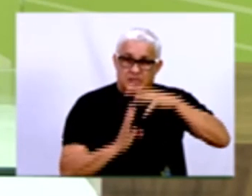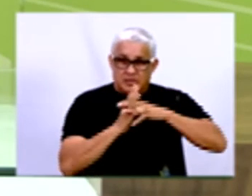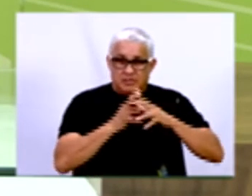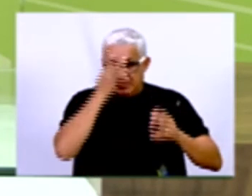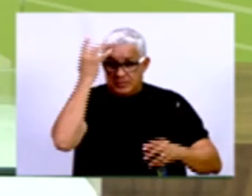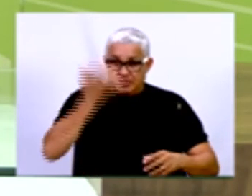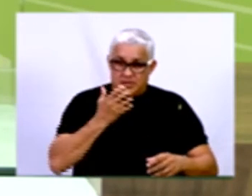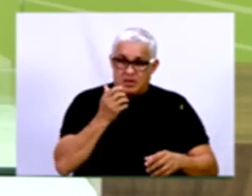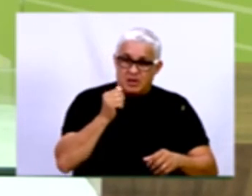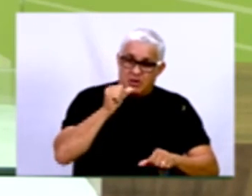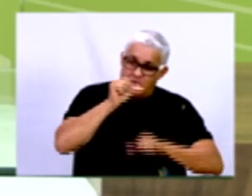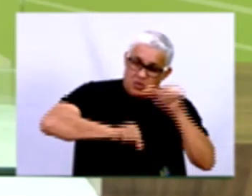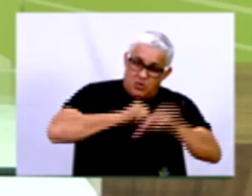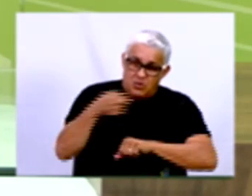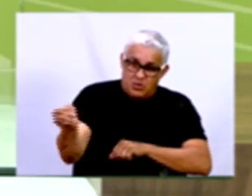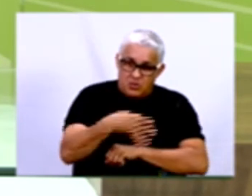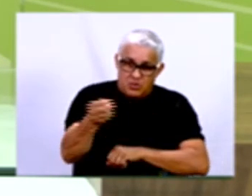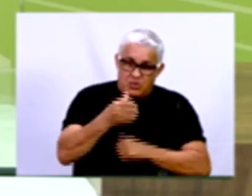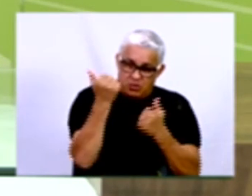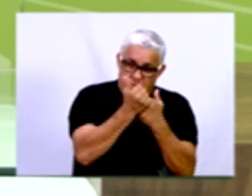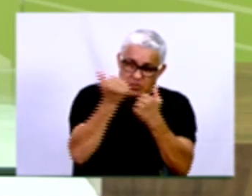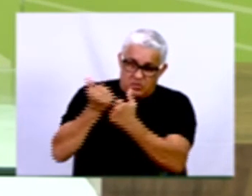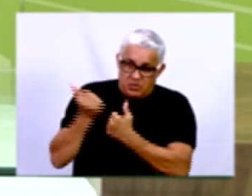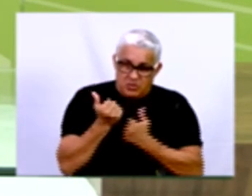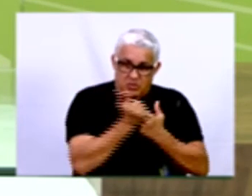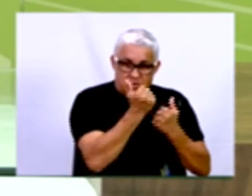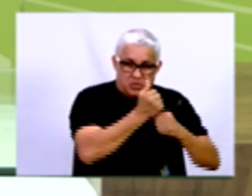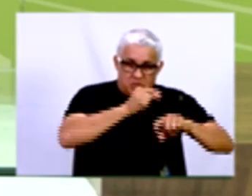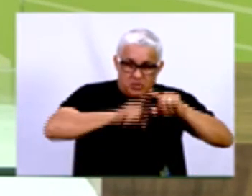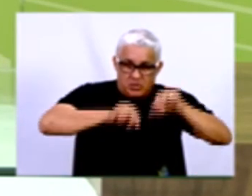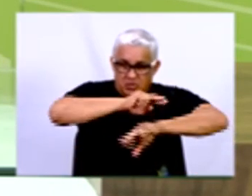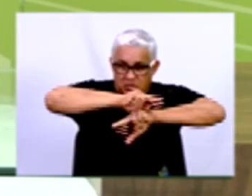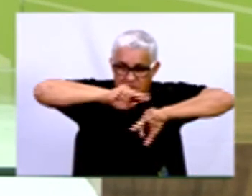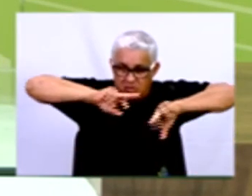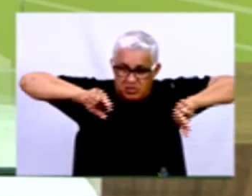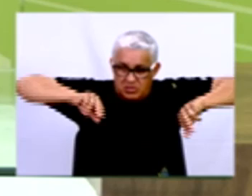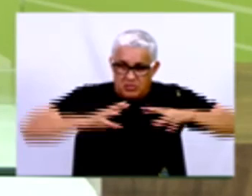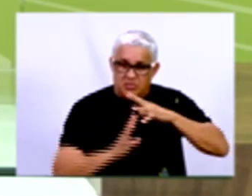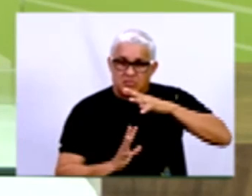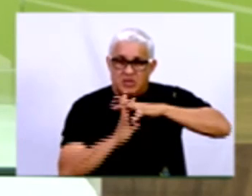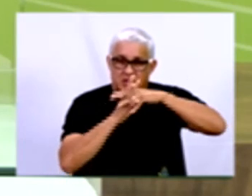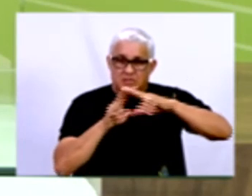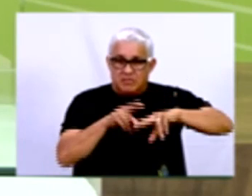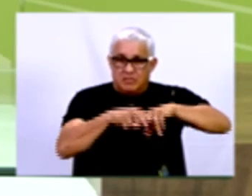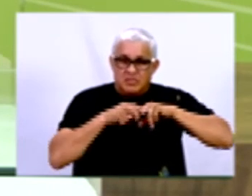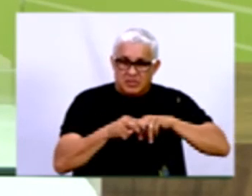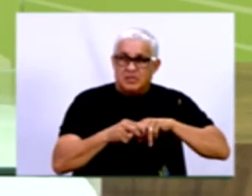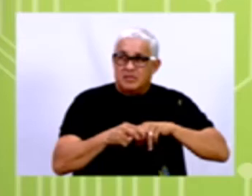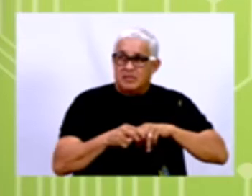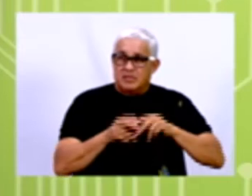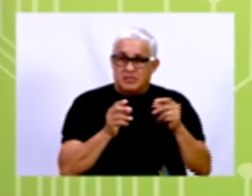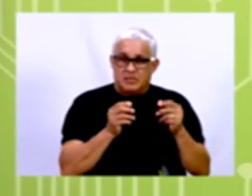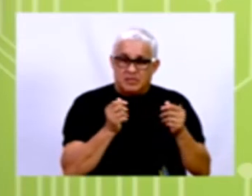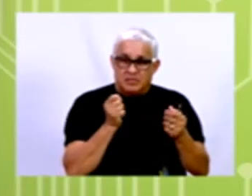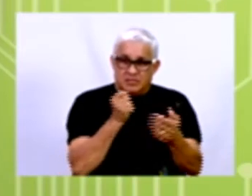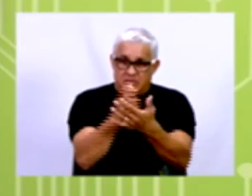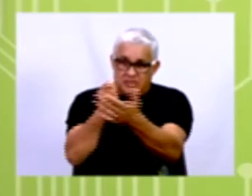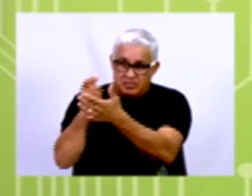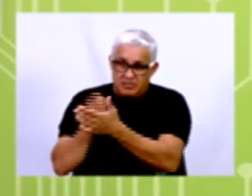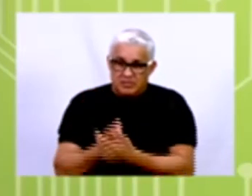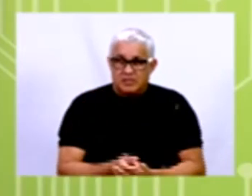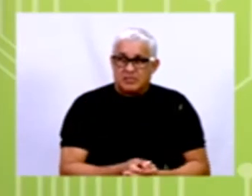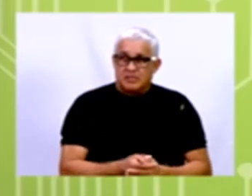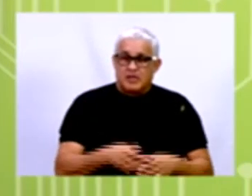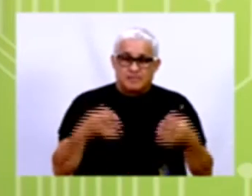querem inovar e substituir seus pertences, objetos, e com isso se torna ilimitado o seu consumo. Perfeito